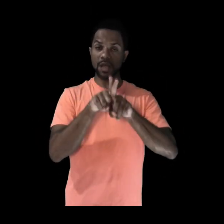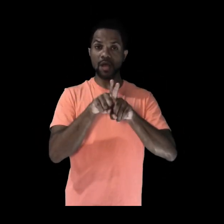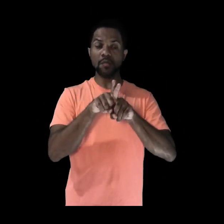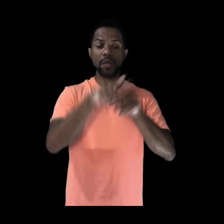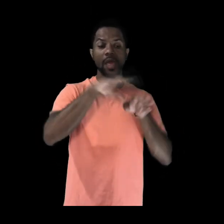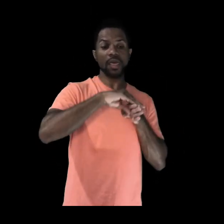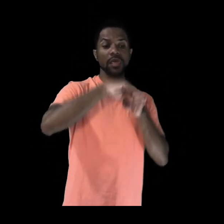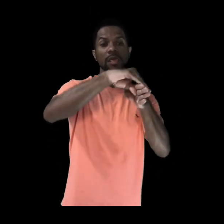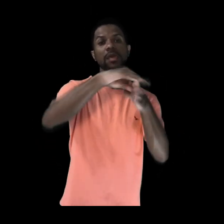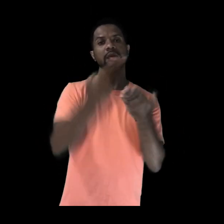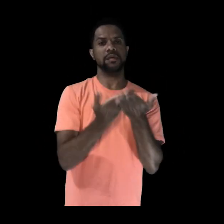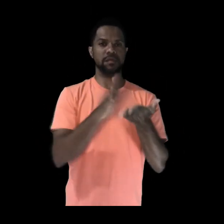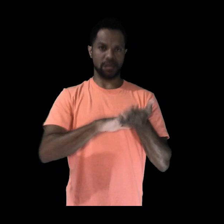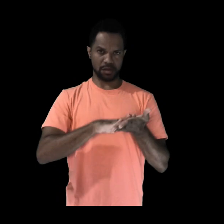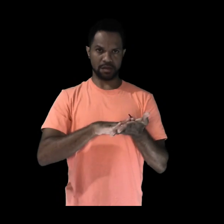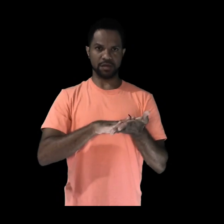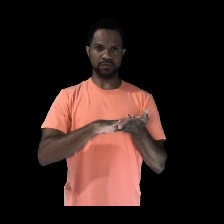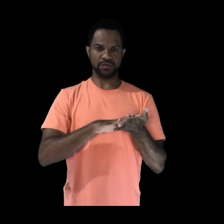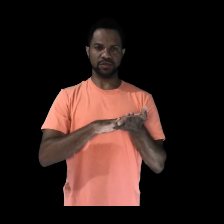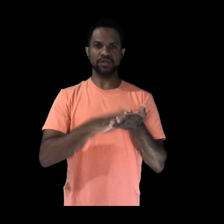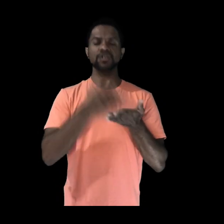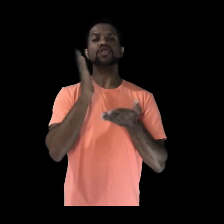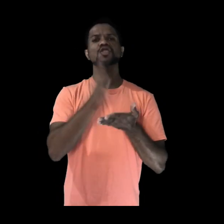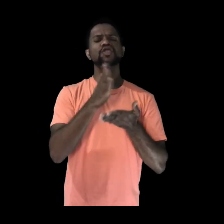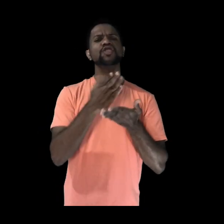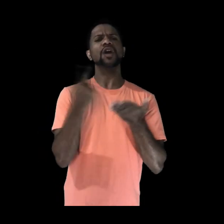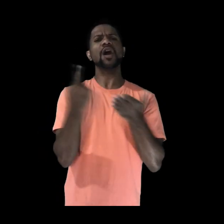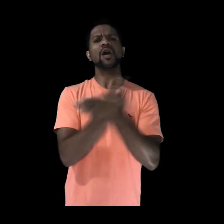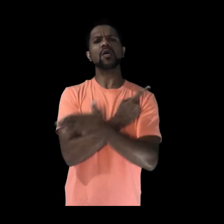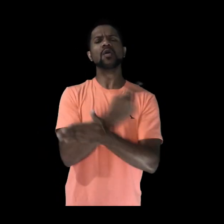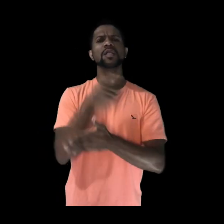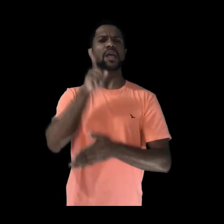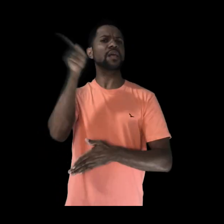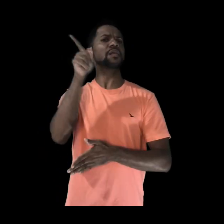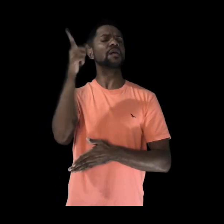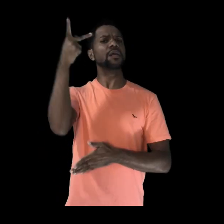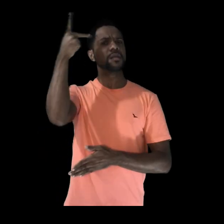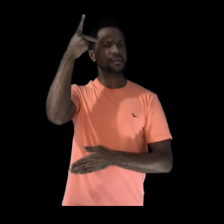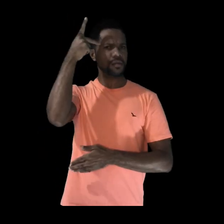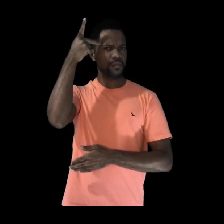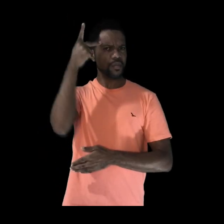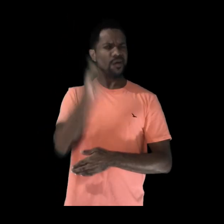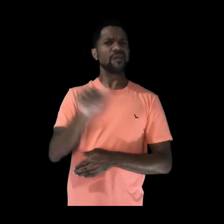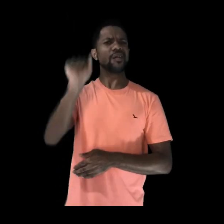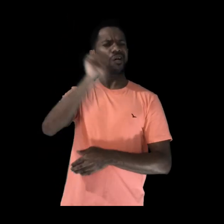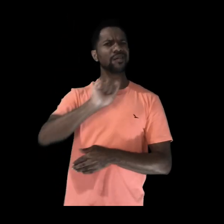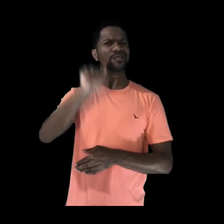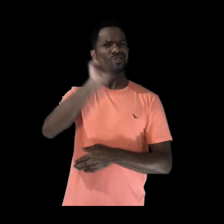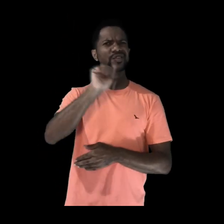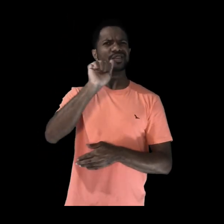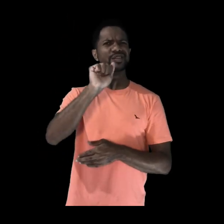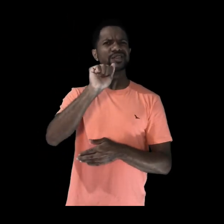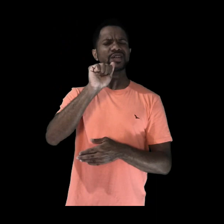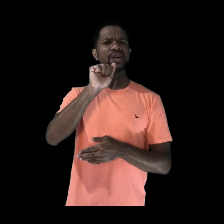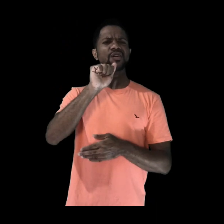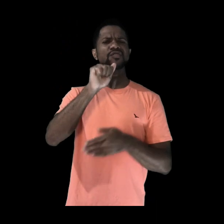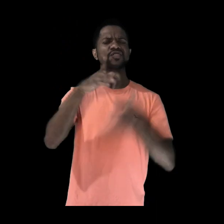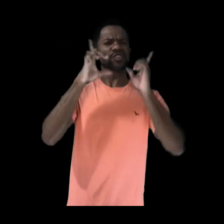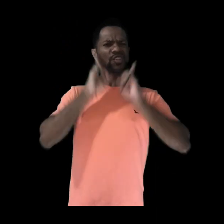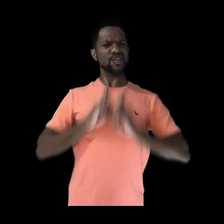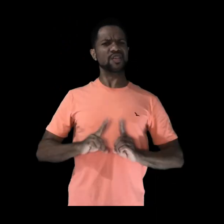para guias intérpretes, que está começando a ser ofertado em São Paulo, pela Associação